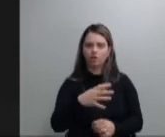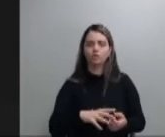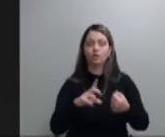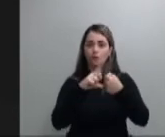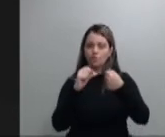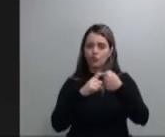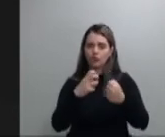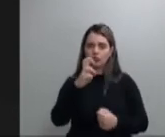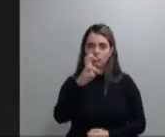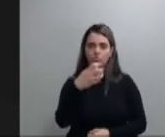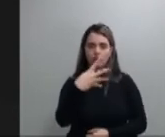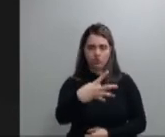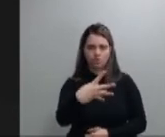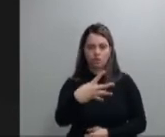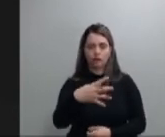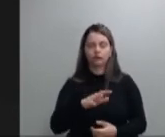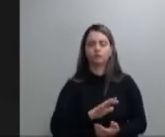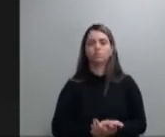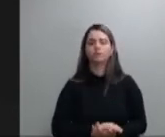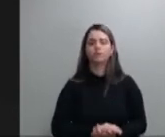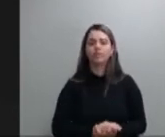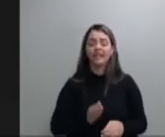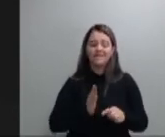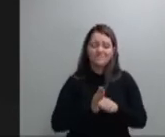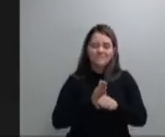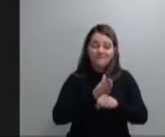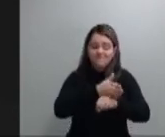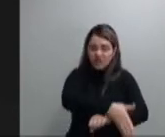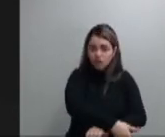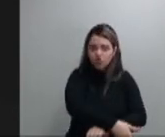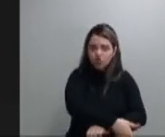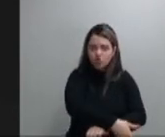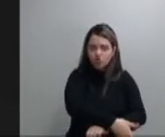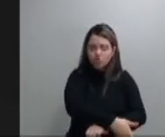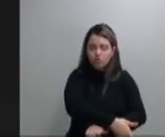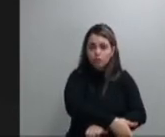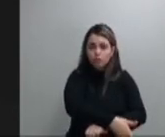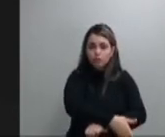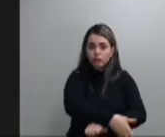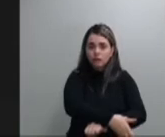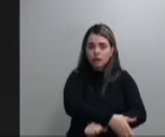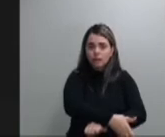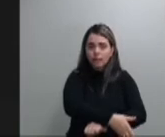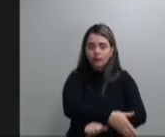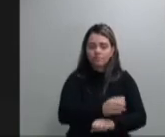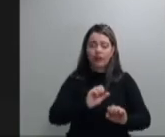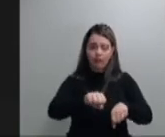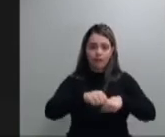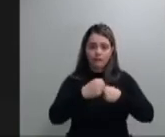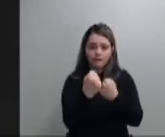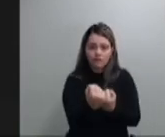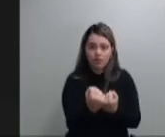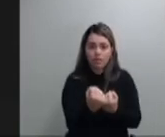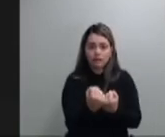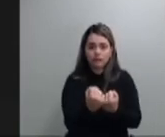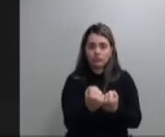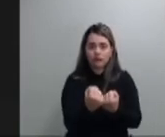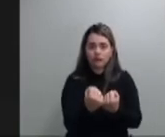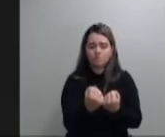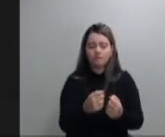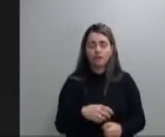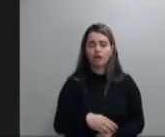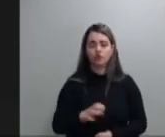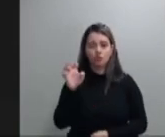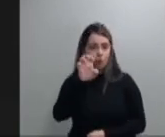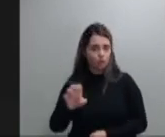inaplicabilidade invasão da competência da autoridade de defesa da concorrência no estado em que formalizado o